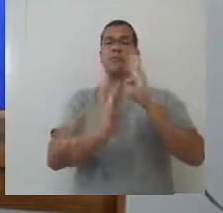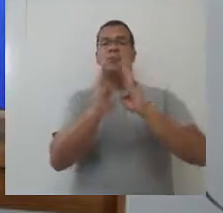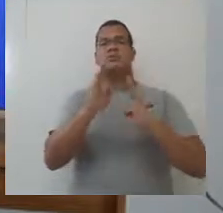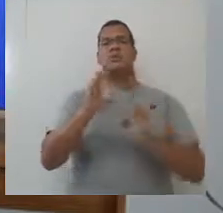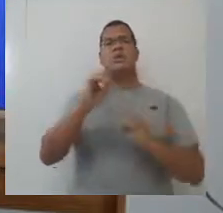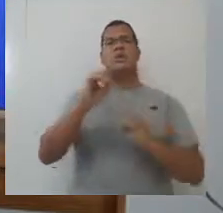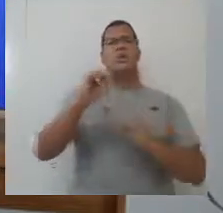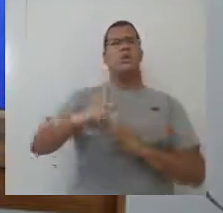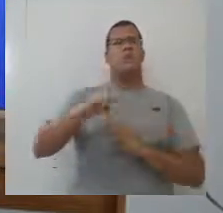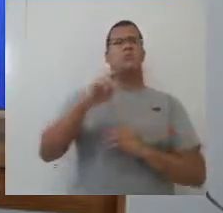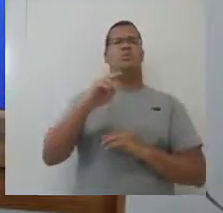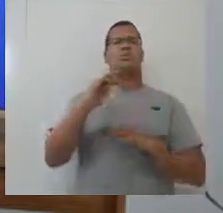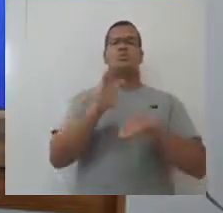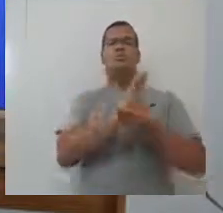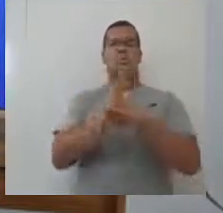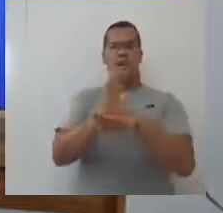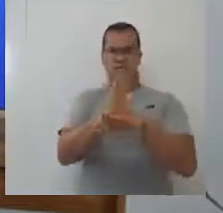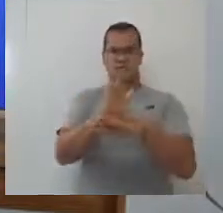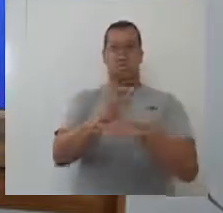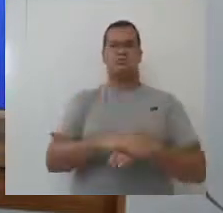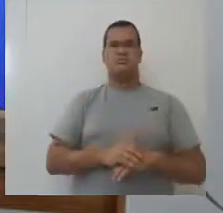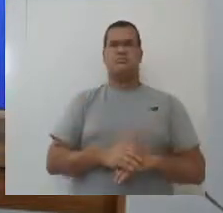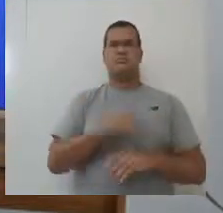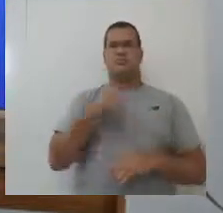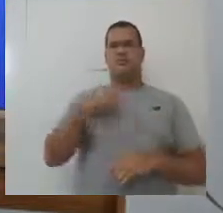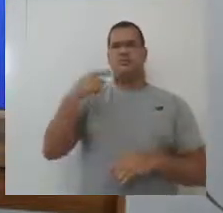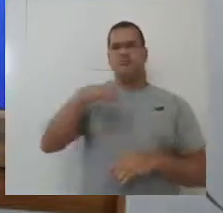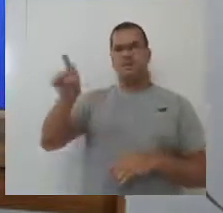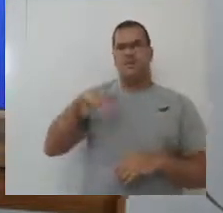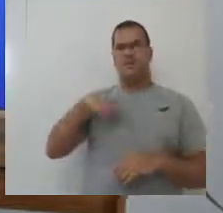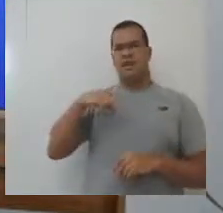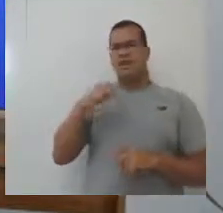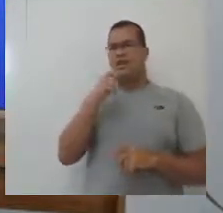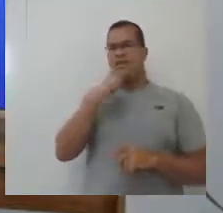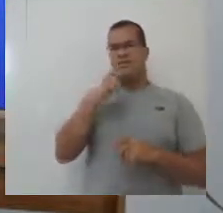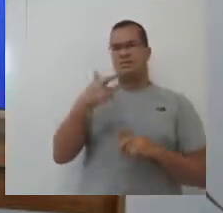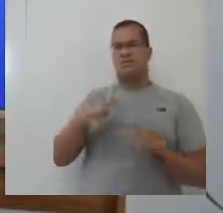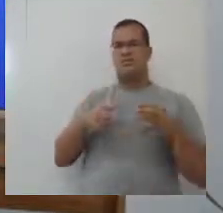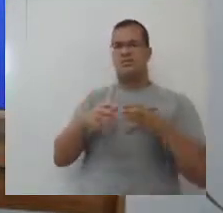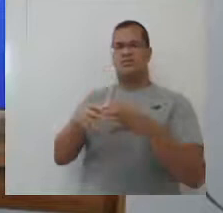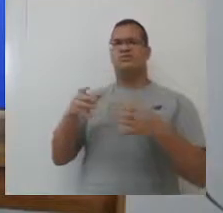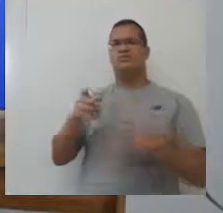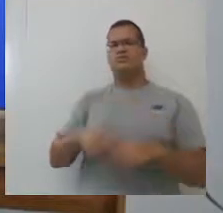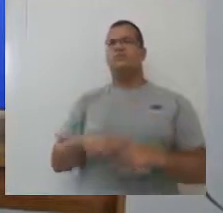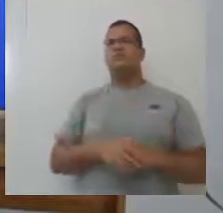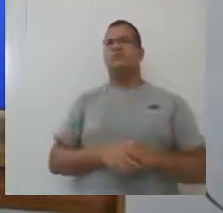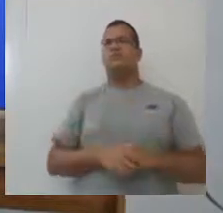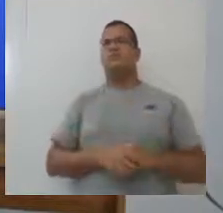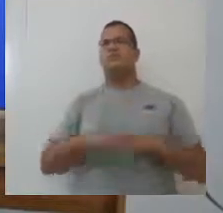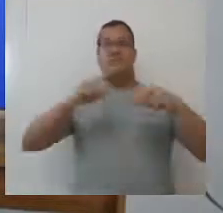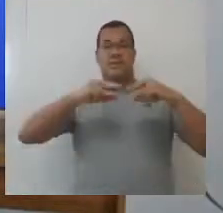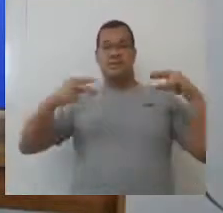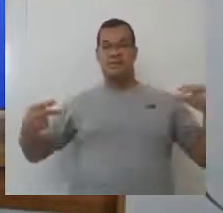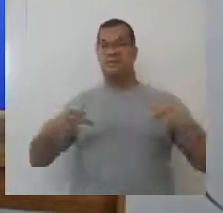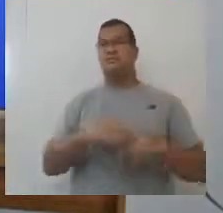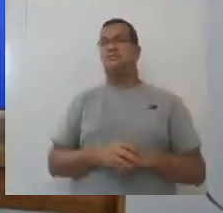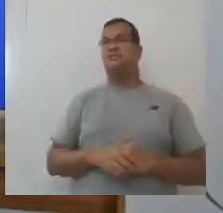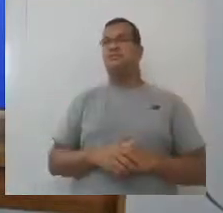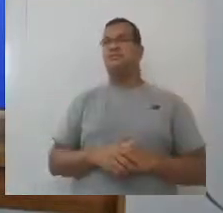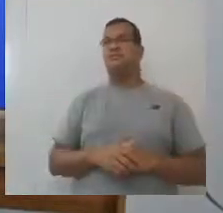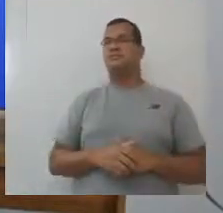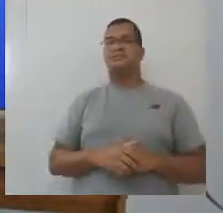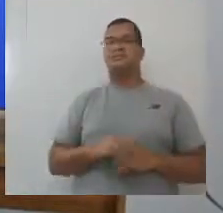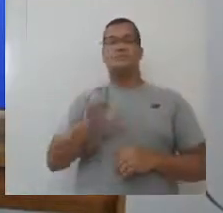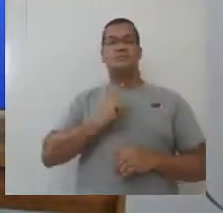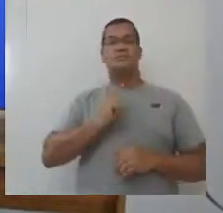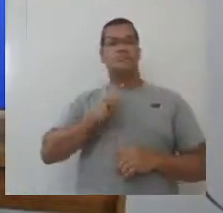que tá assistindo ainda que não faz parte do cardume, tá? Vai lá no canal, se inscreve que tem um monte de aula lá também de genética. Tranquilo? Galera, é o seguinte, então, pra gente começar